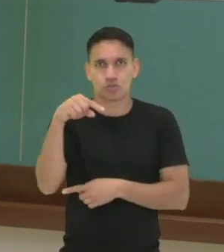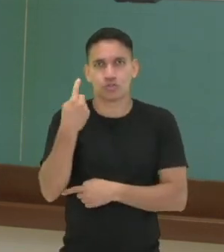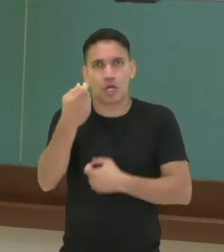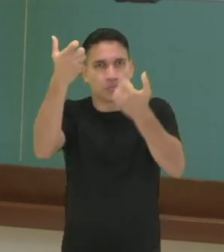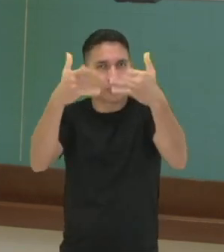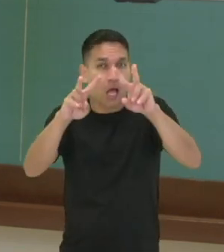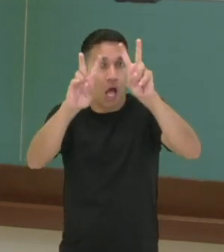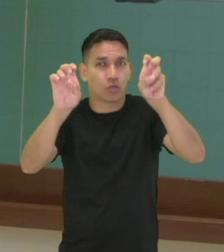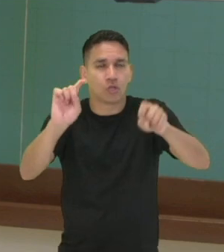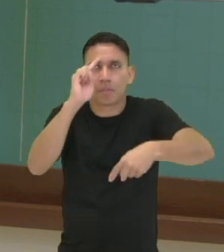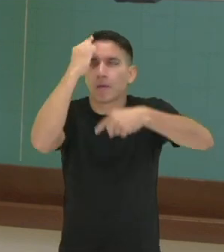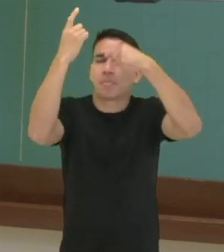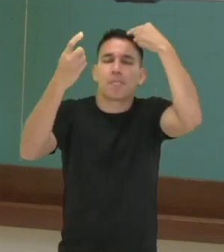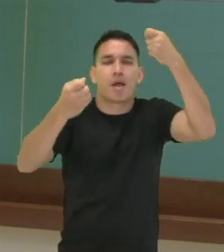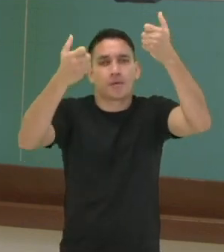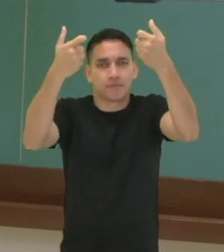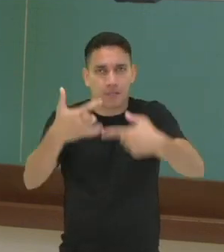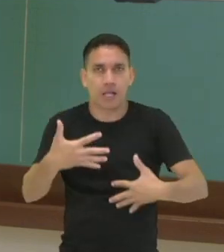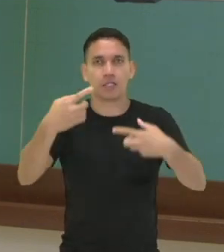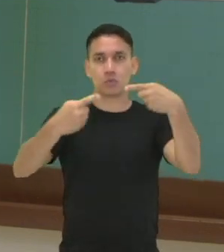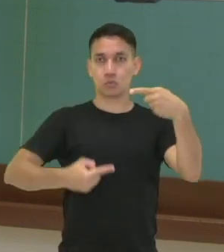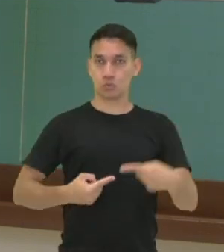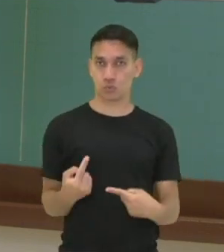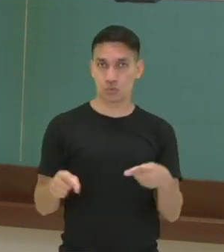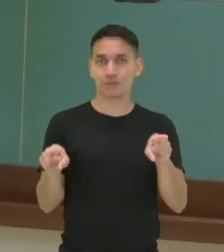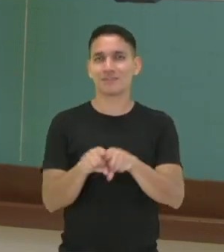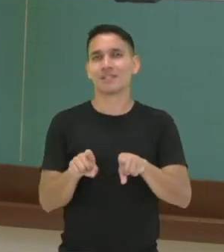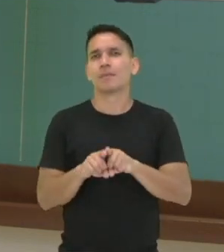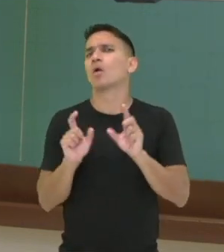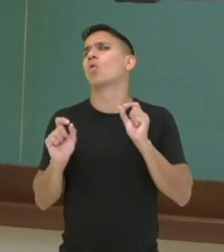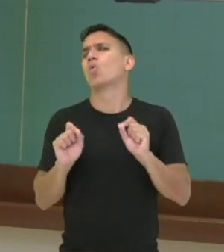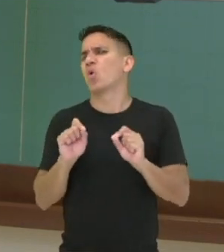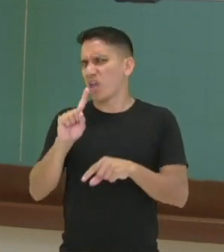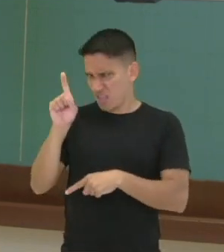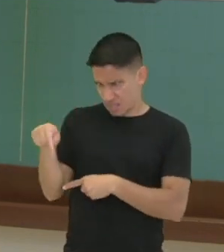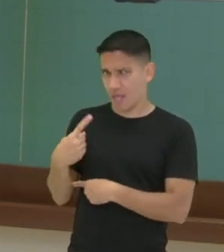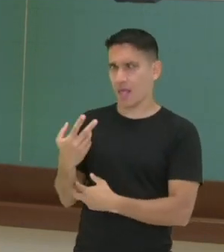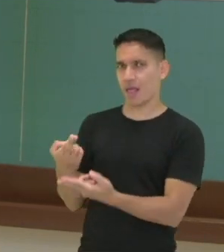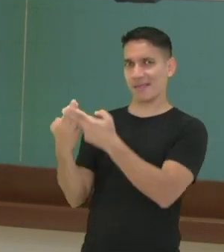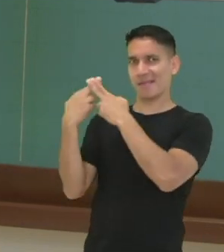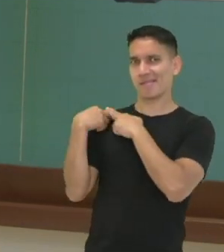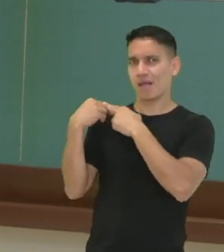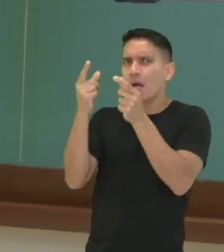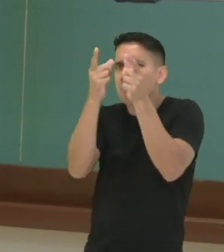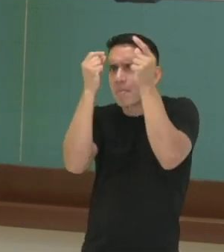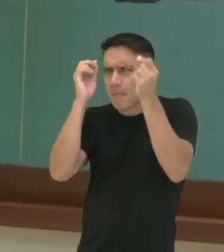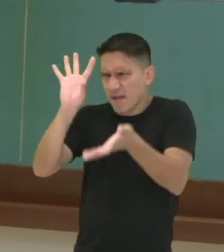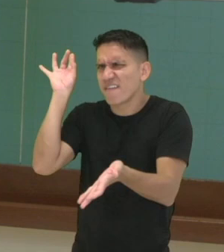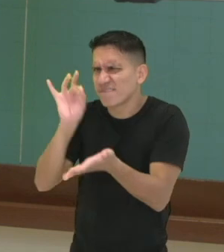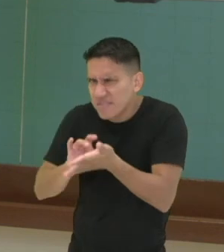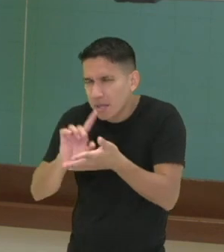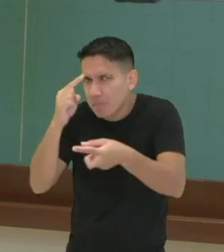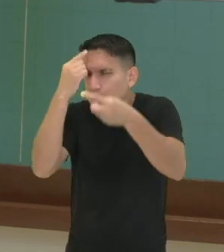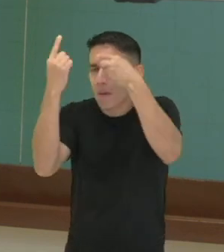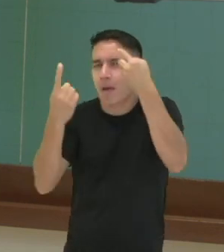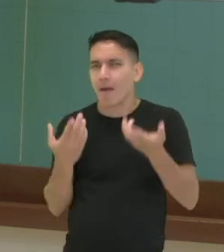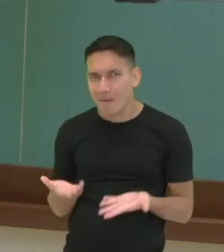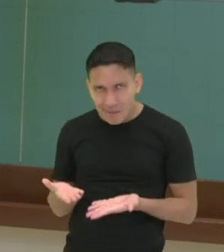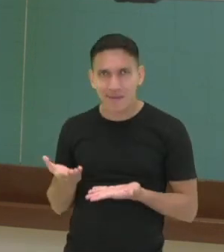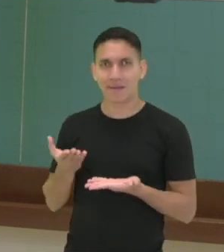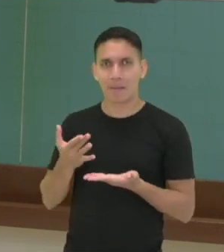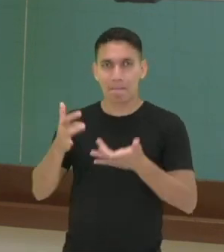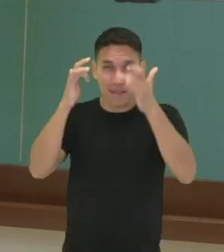da política, falamos sobre essa questão, né? Será que os gregos inventaram de fato a política ou dá para a gente